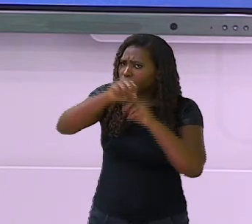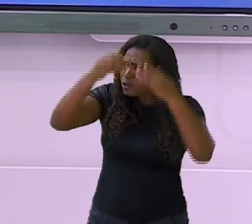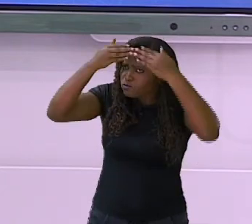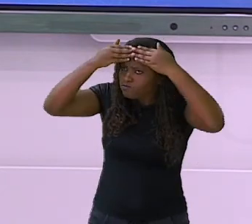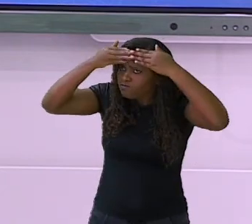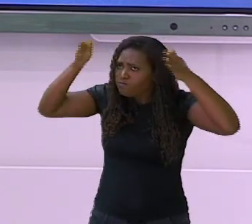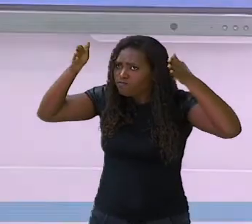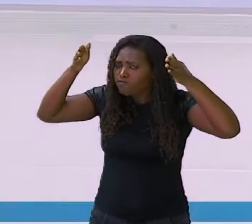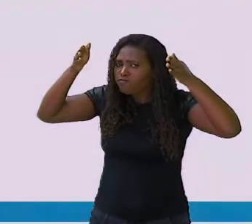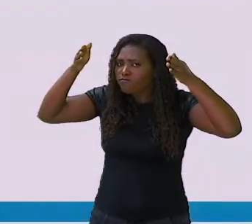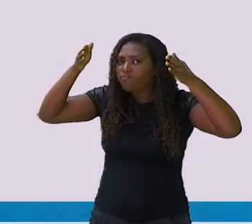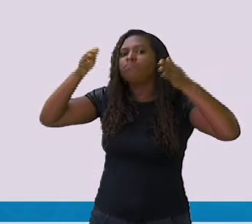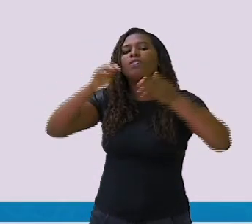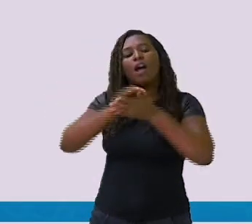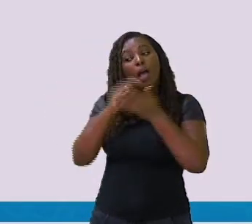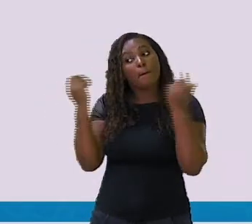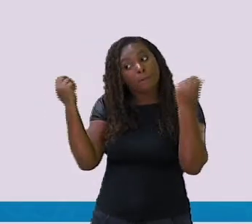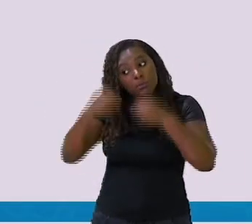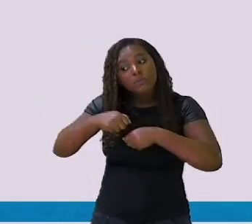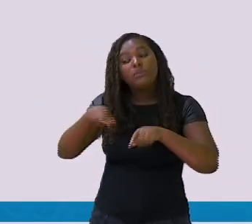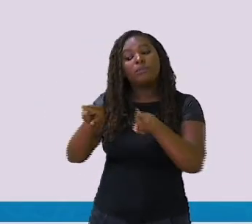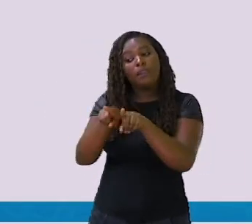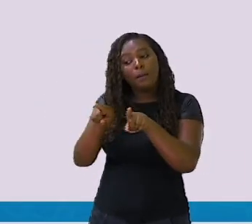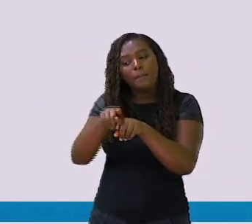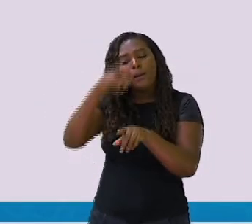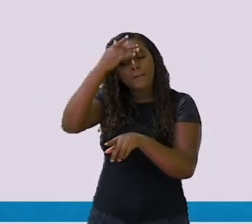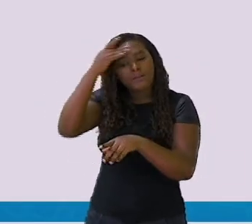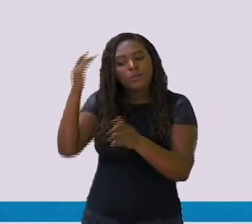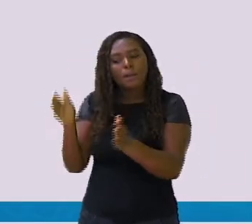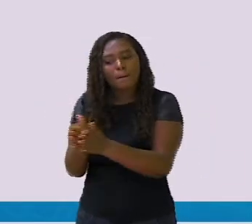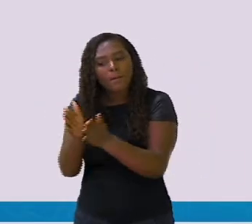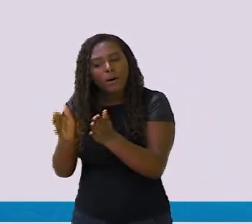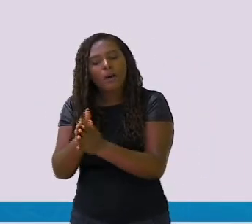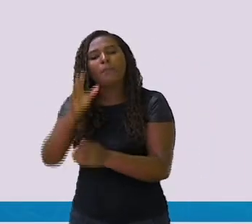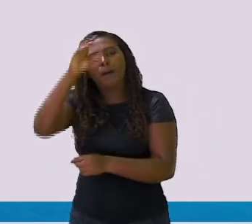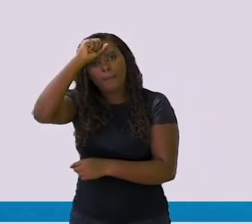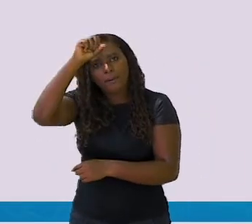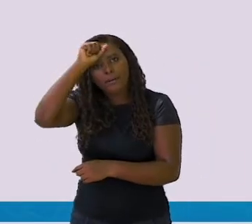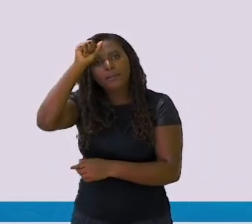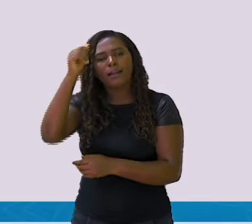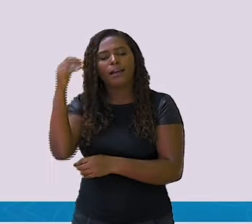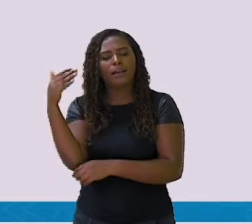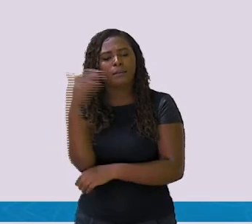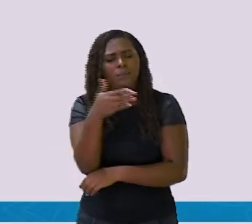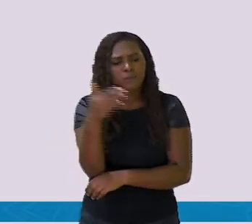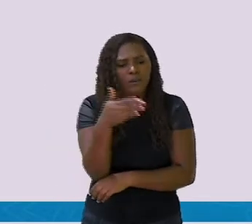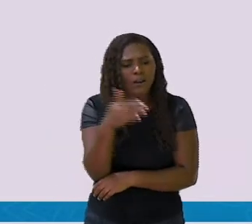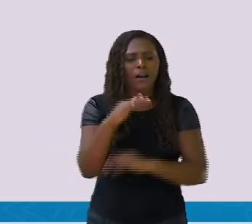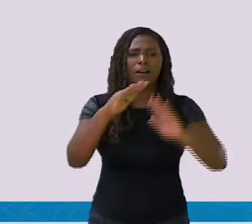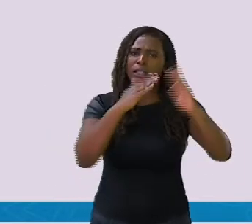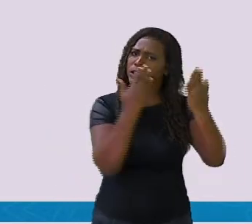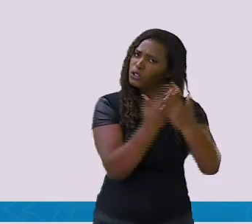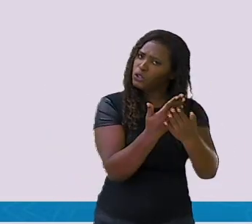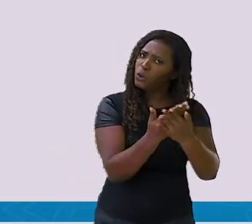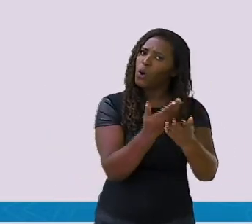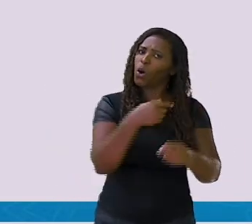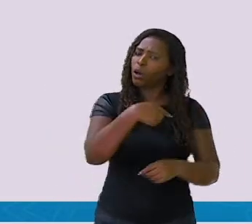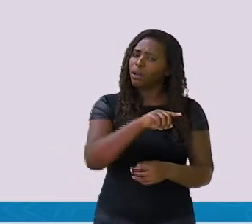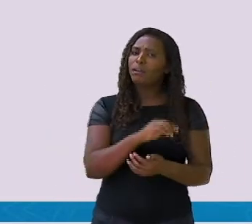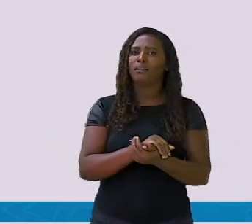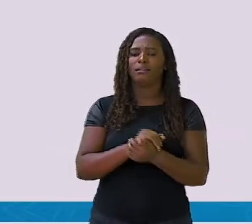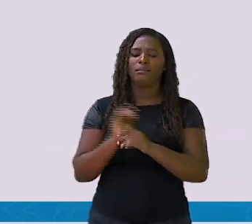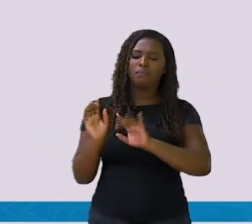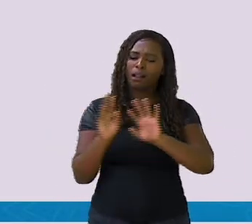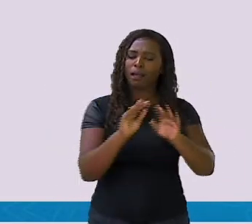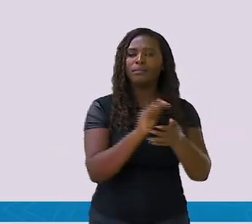escolas. E aí eu trouxe aqui alguns instrumentos que eram usados, né, os materiais escolares de antigamente, que são bem diferentes dos de hoje,